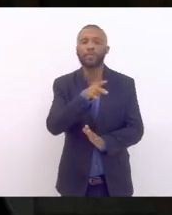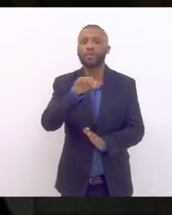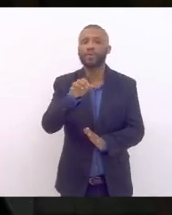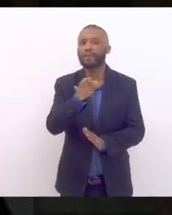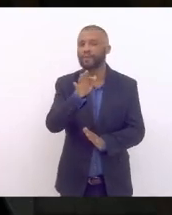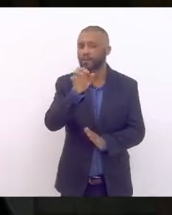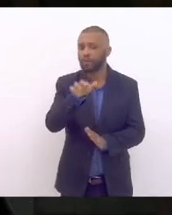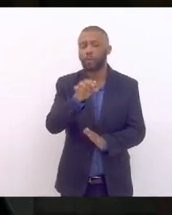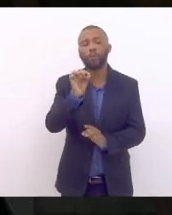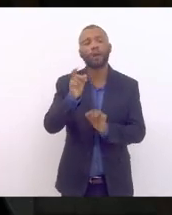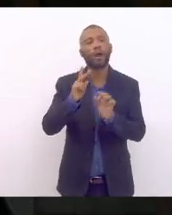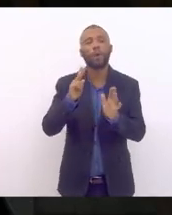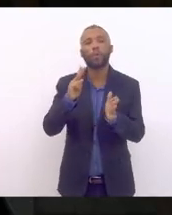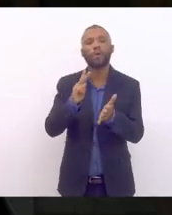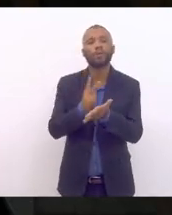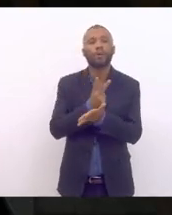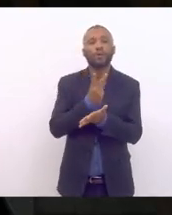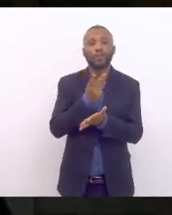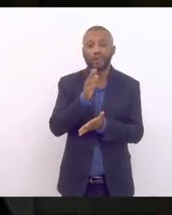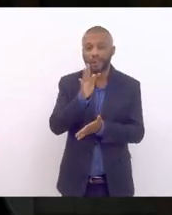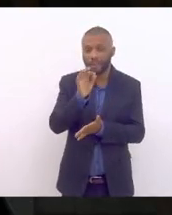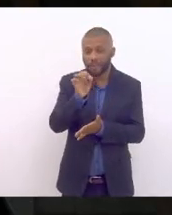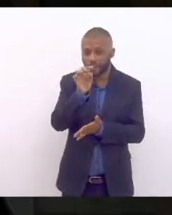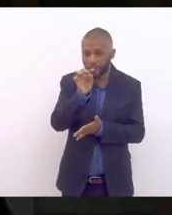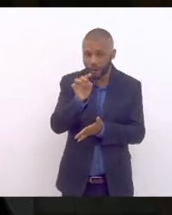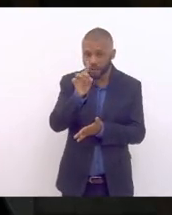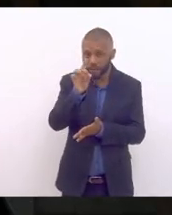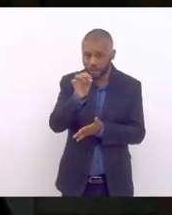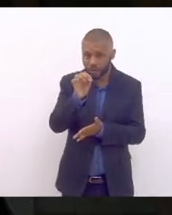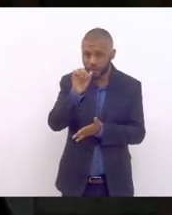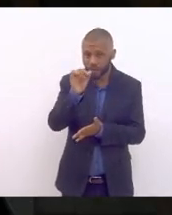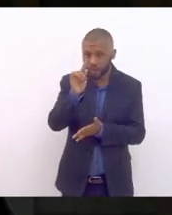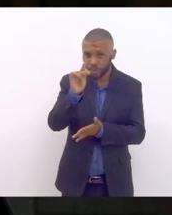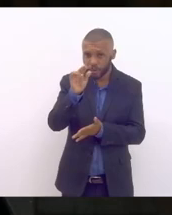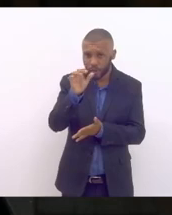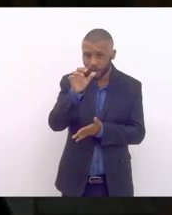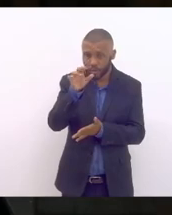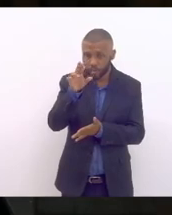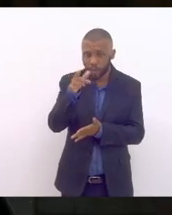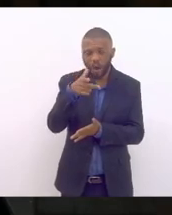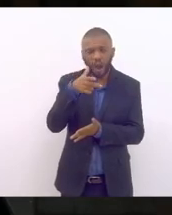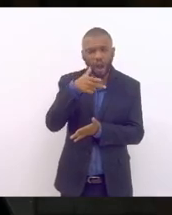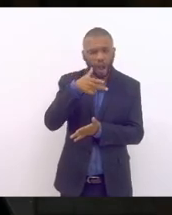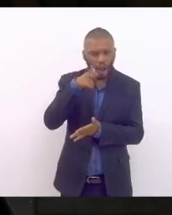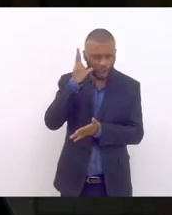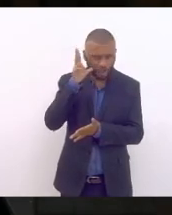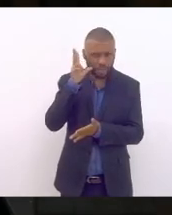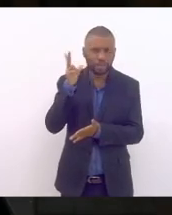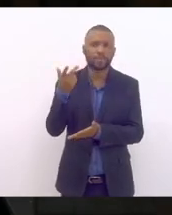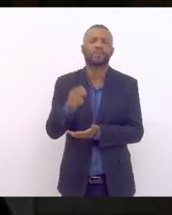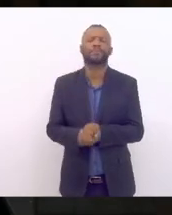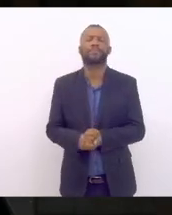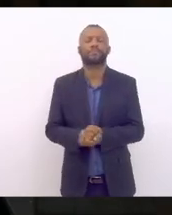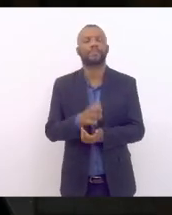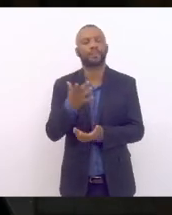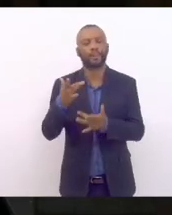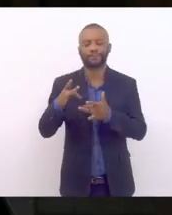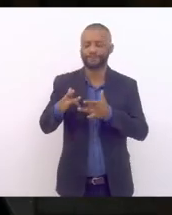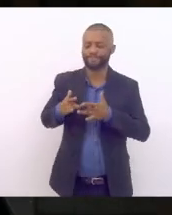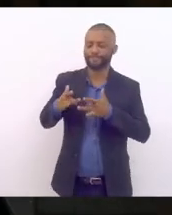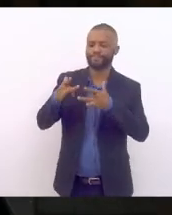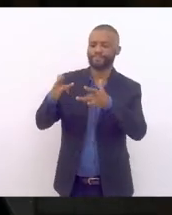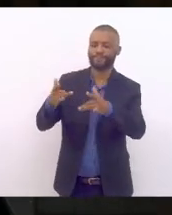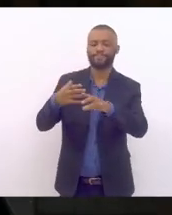Jefferson que aconteceu em Foz do Iguaçu E ontem anteontem eu quero me solidarizar